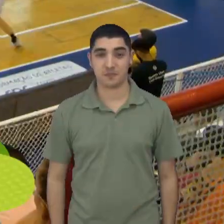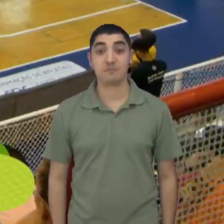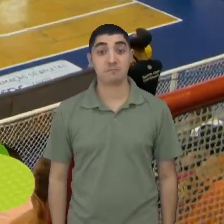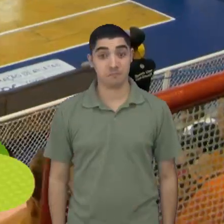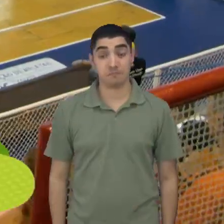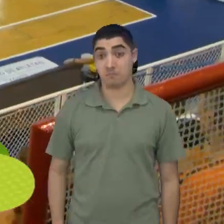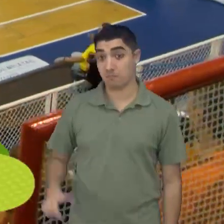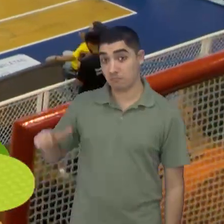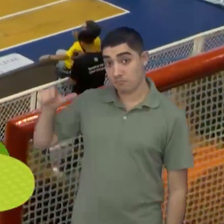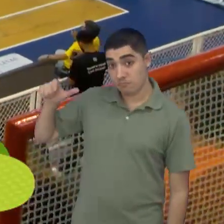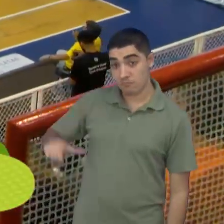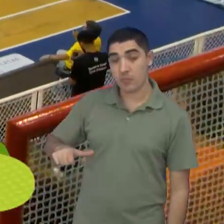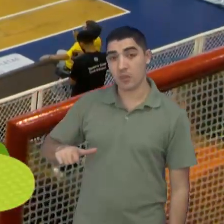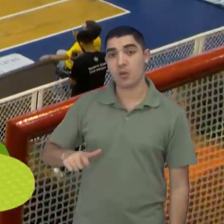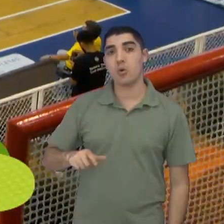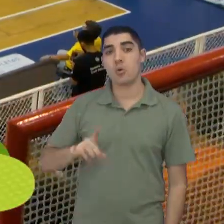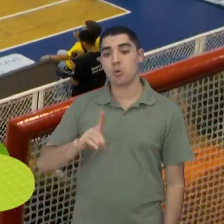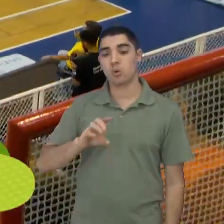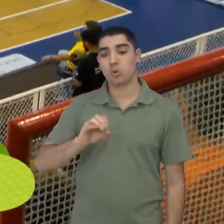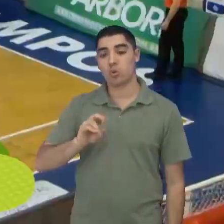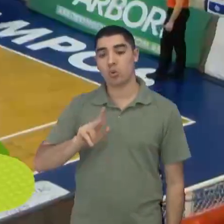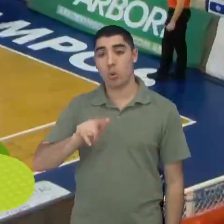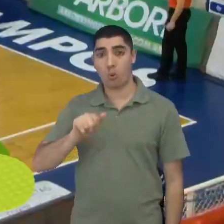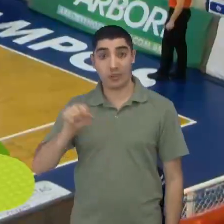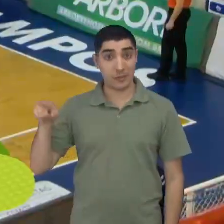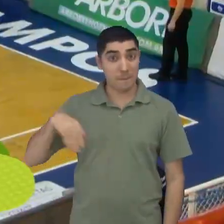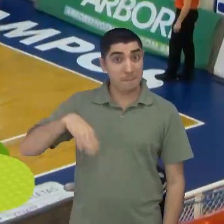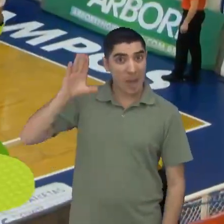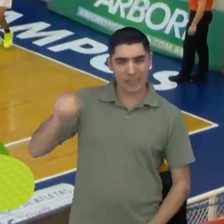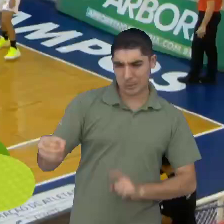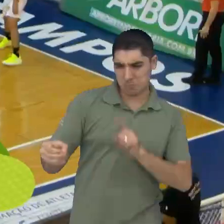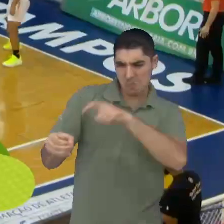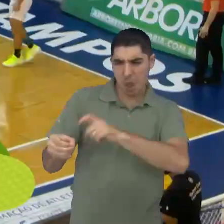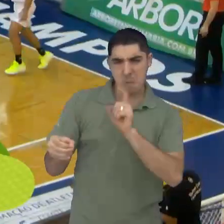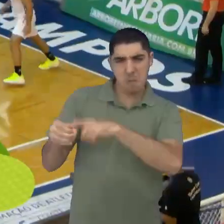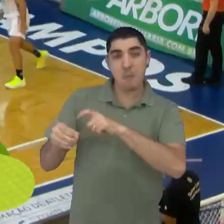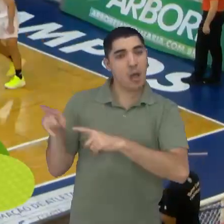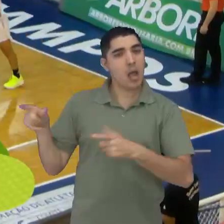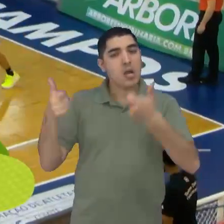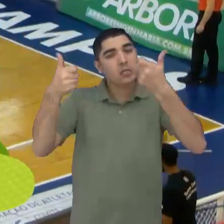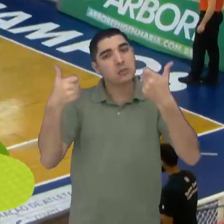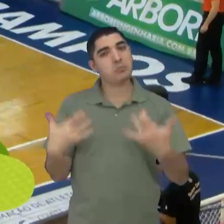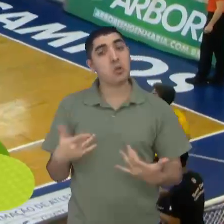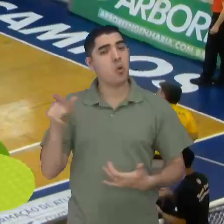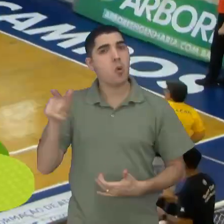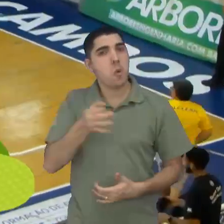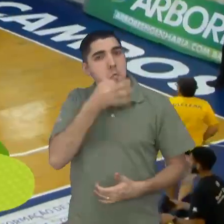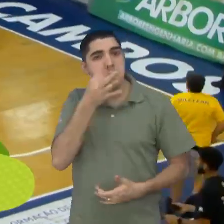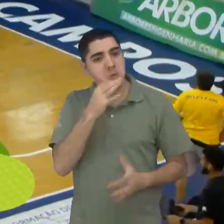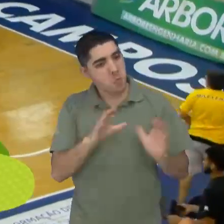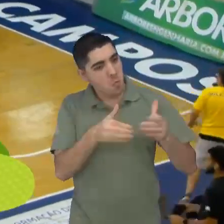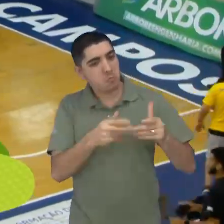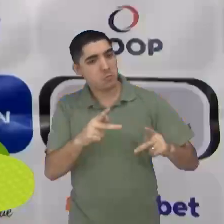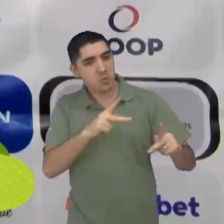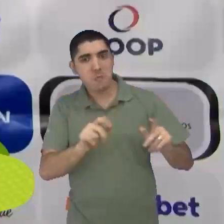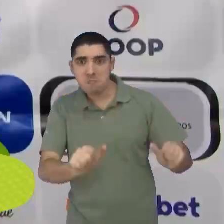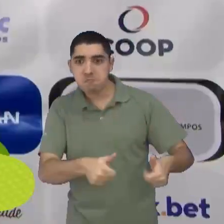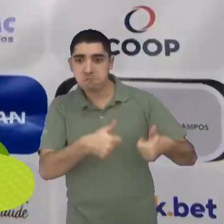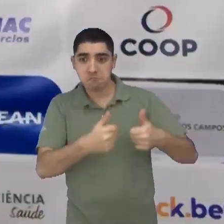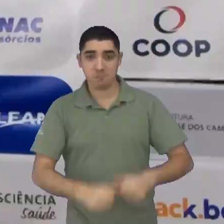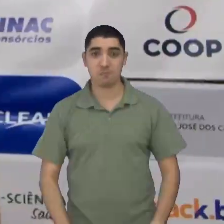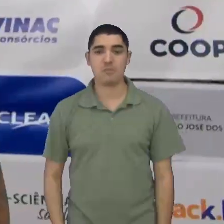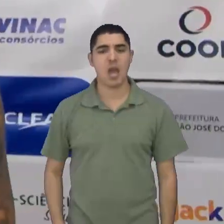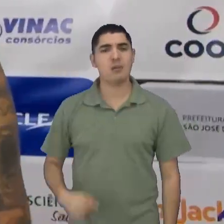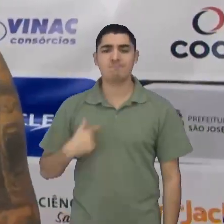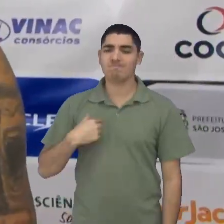Cestinha da partida, o ala pivô Douglas dos Santos destacou o entrosamento da equipe como ponto forte para o resultado. Feliz a